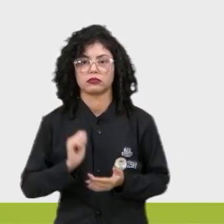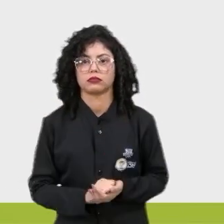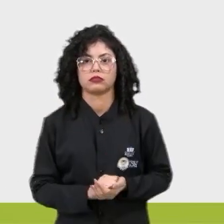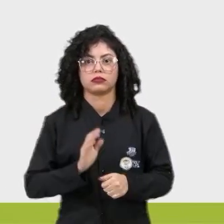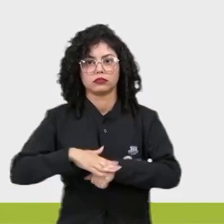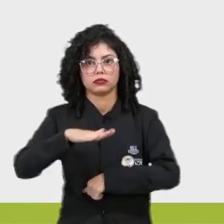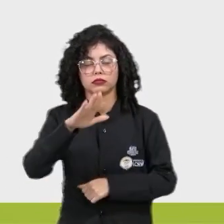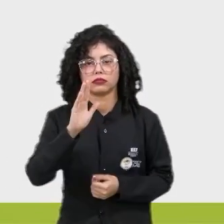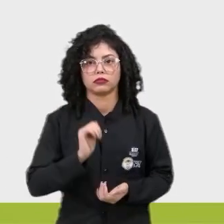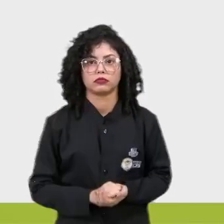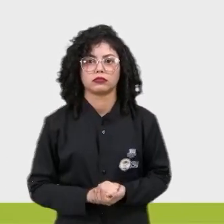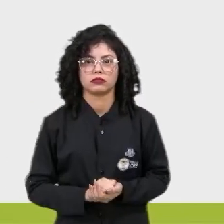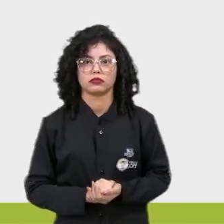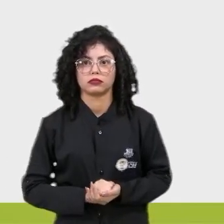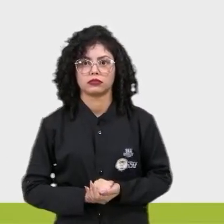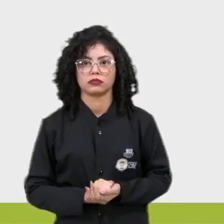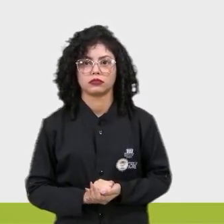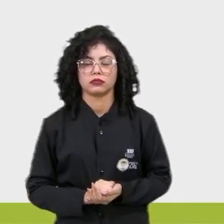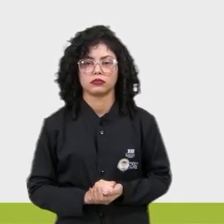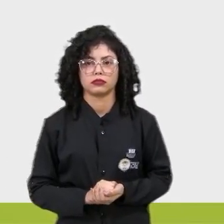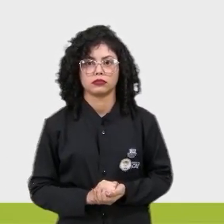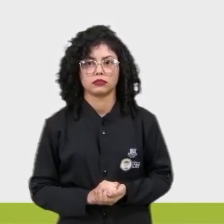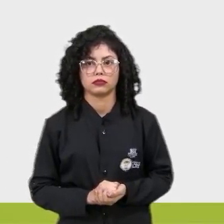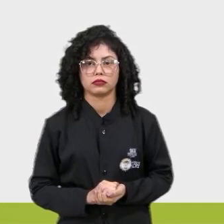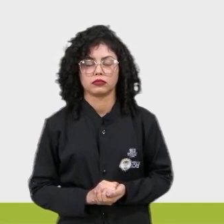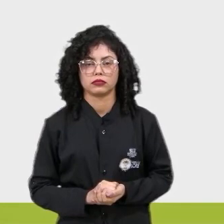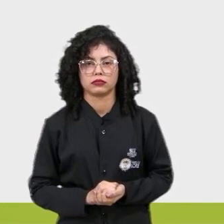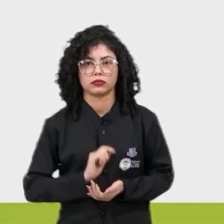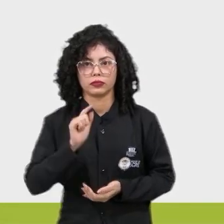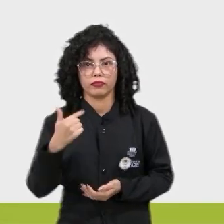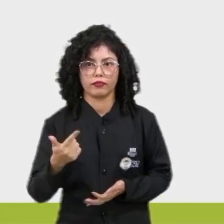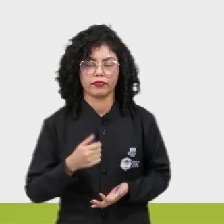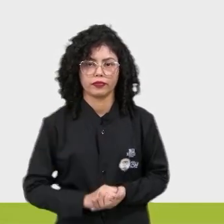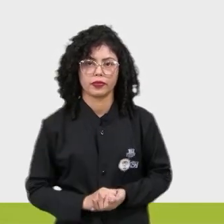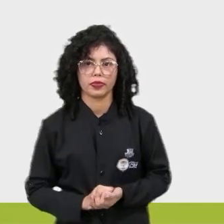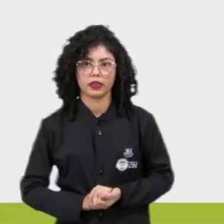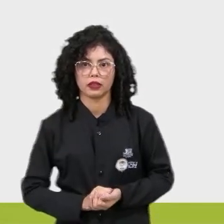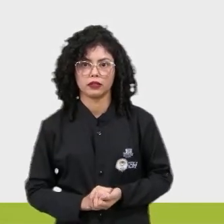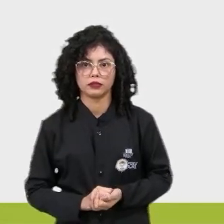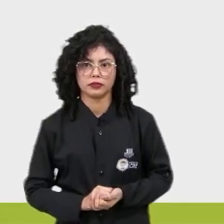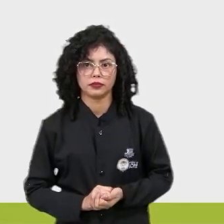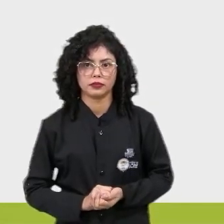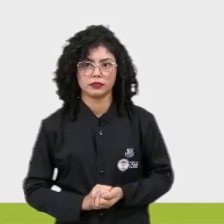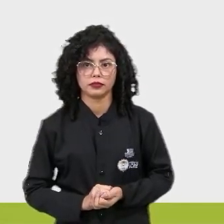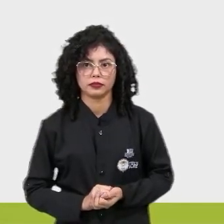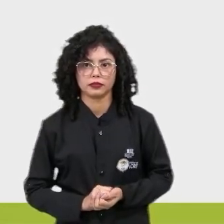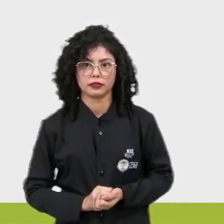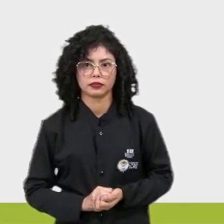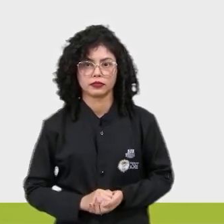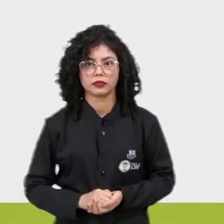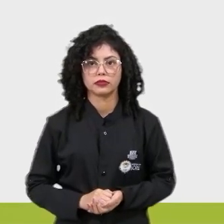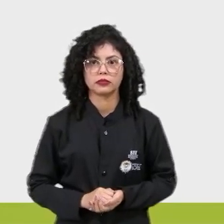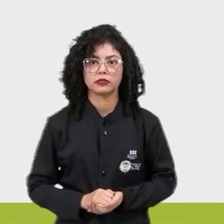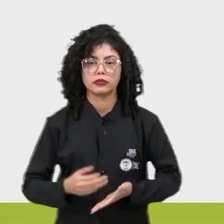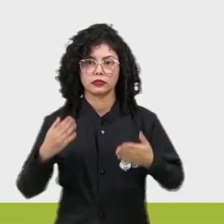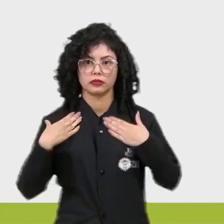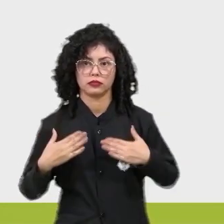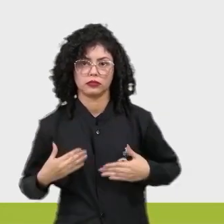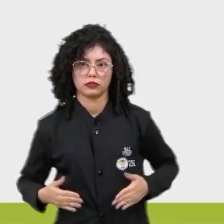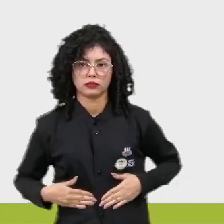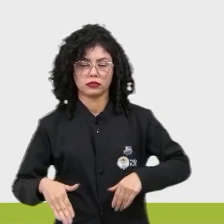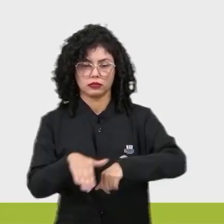mais? Vamos para próximo slide. Olha só. A anatomia e